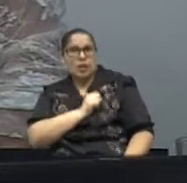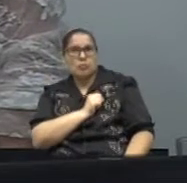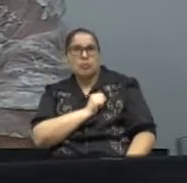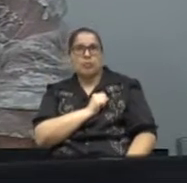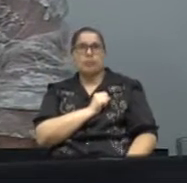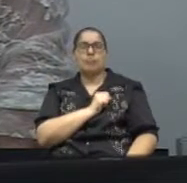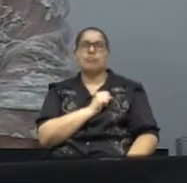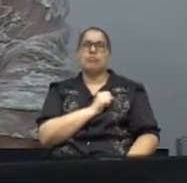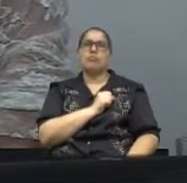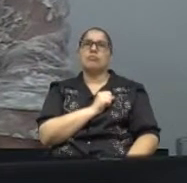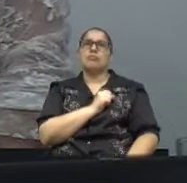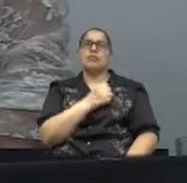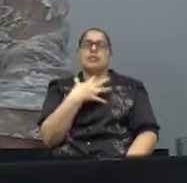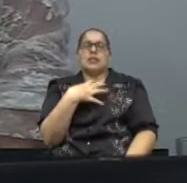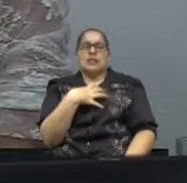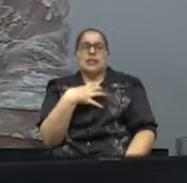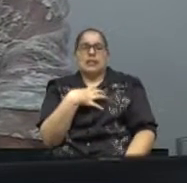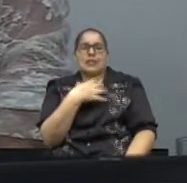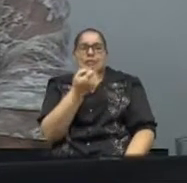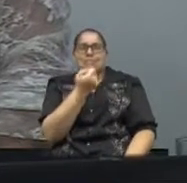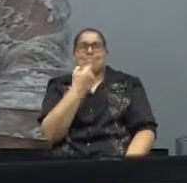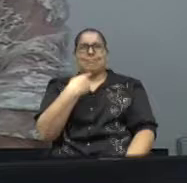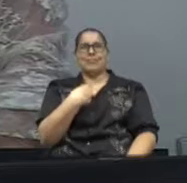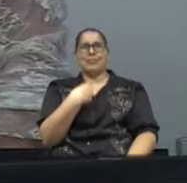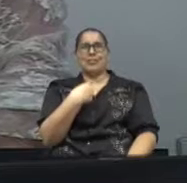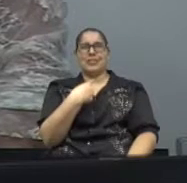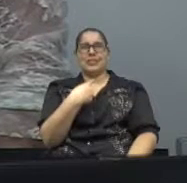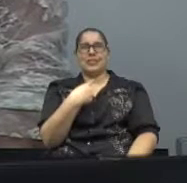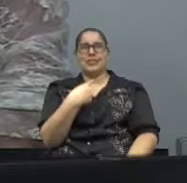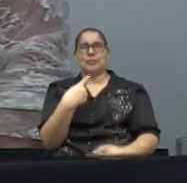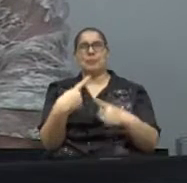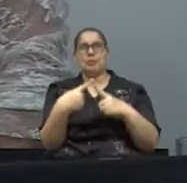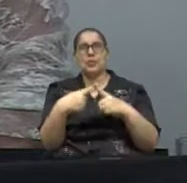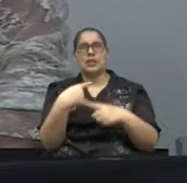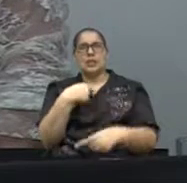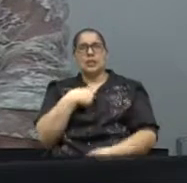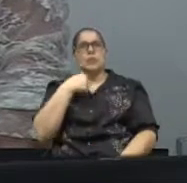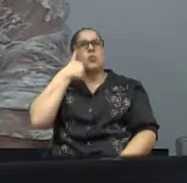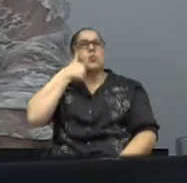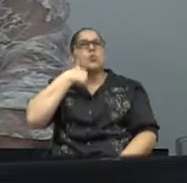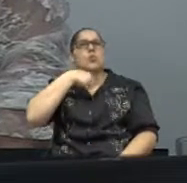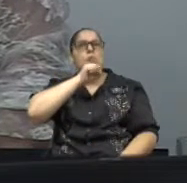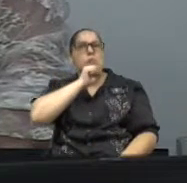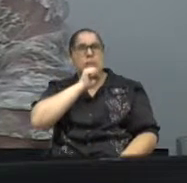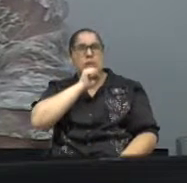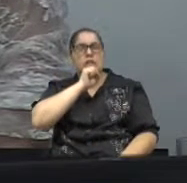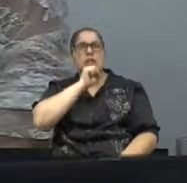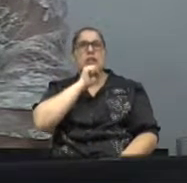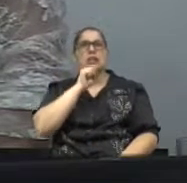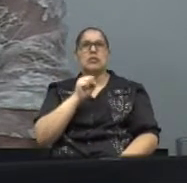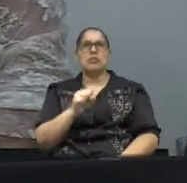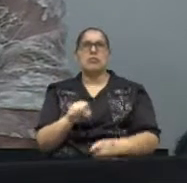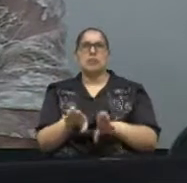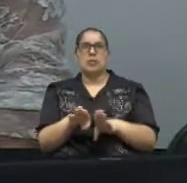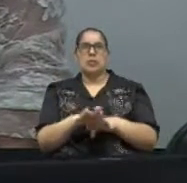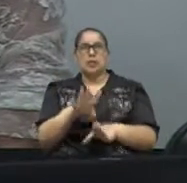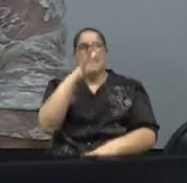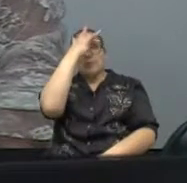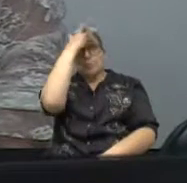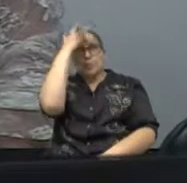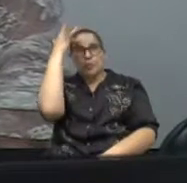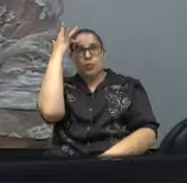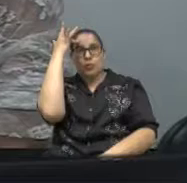eu me senti ofendida enquanto mãe, enquanto uma pessoa que faz de tudo para